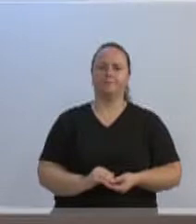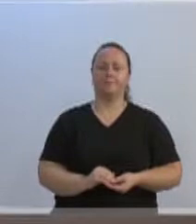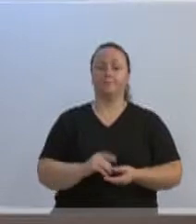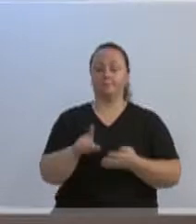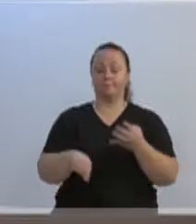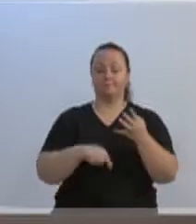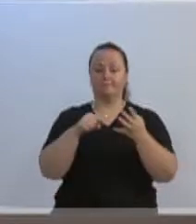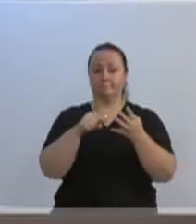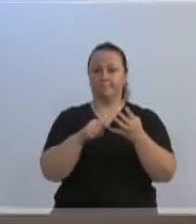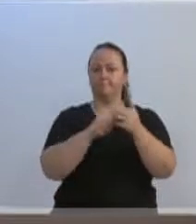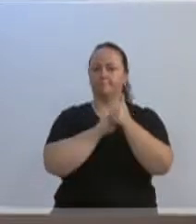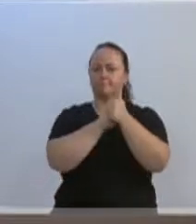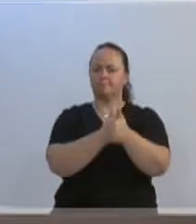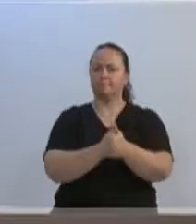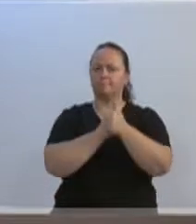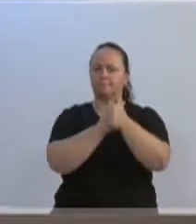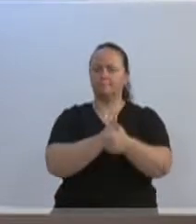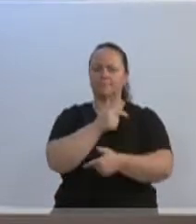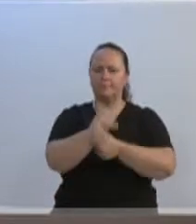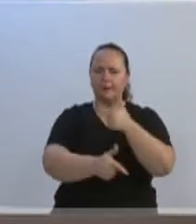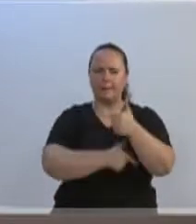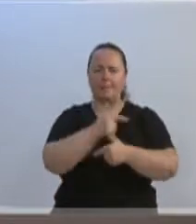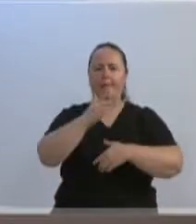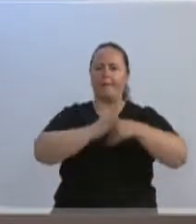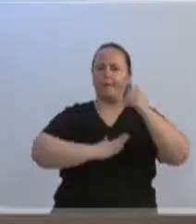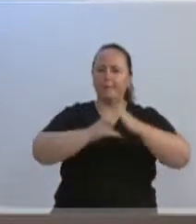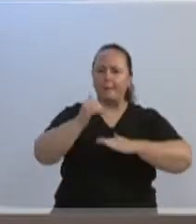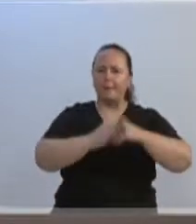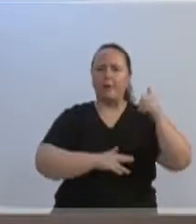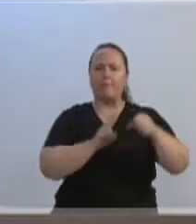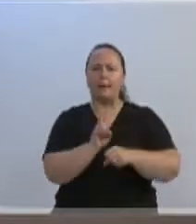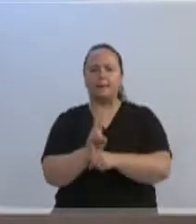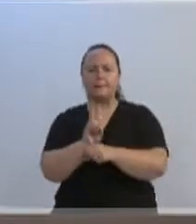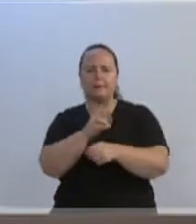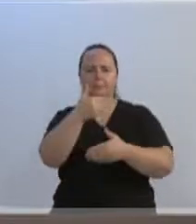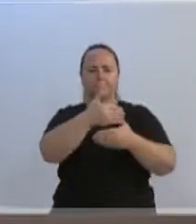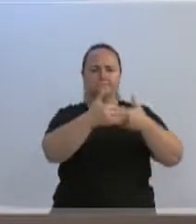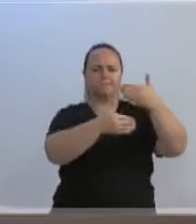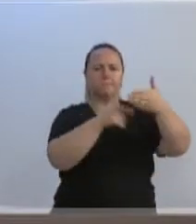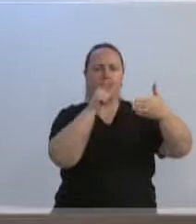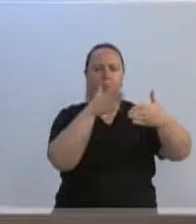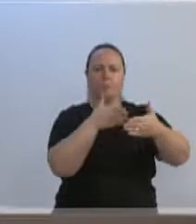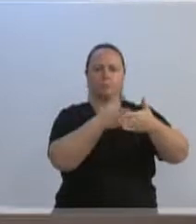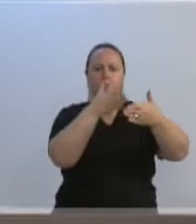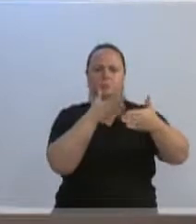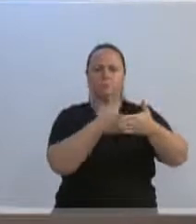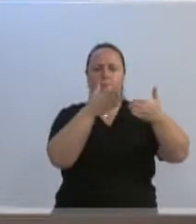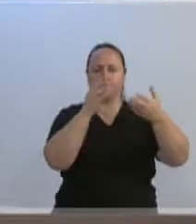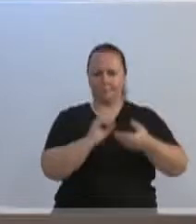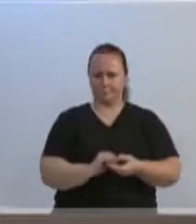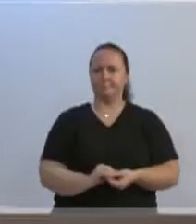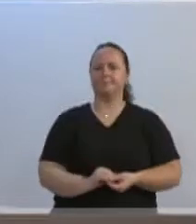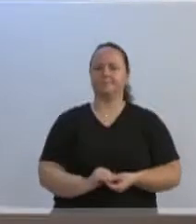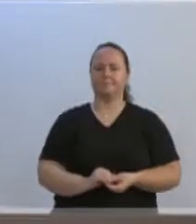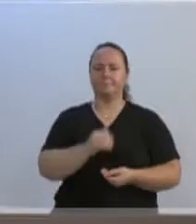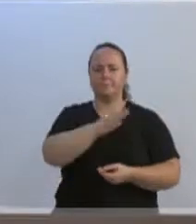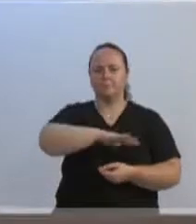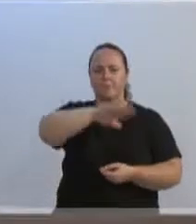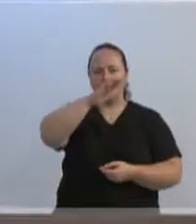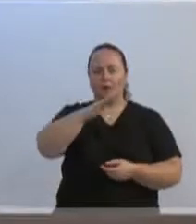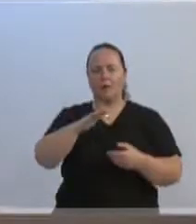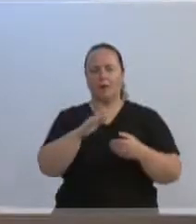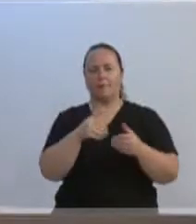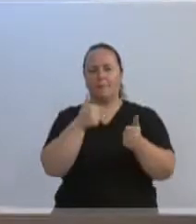serviços e obras de ampliação conservação e manutenção das barragens de contenção de cheias do alto vale do itajaí em